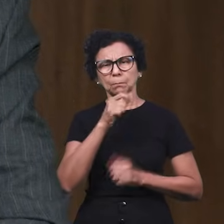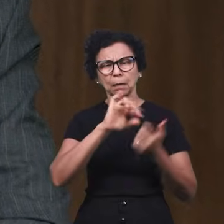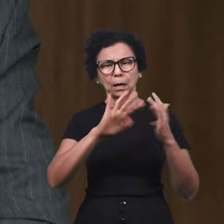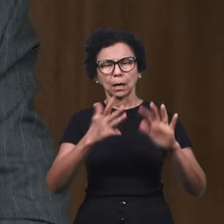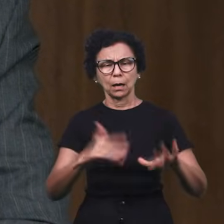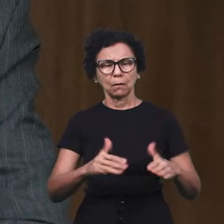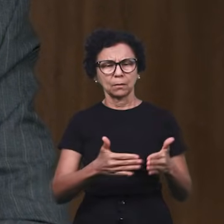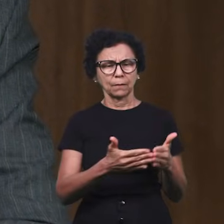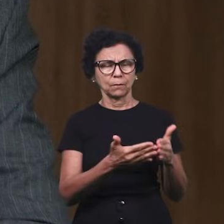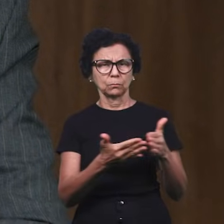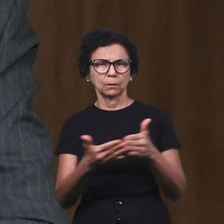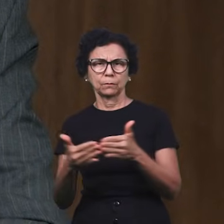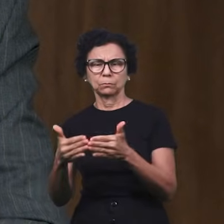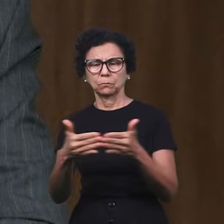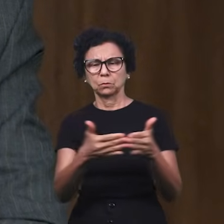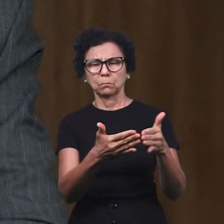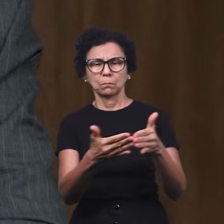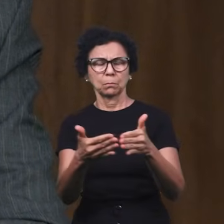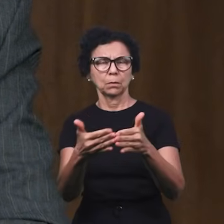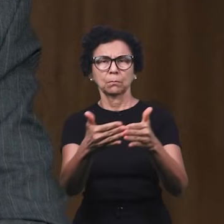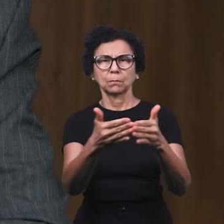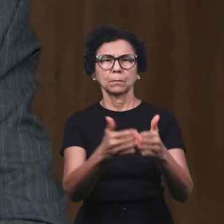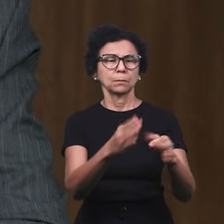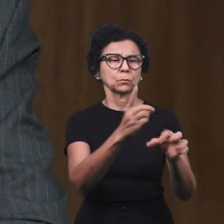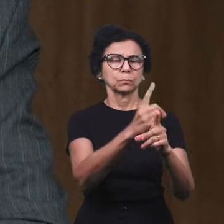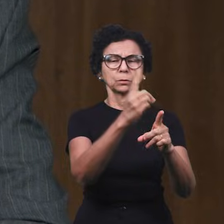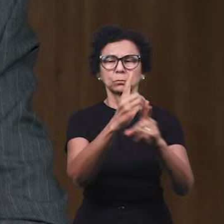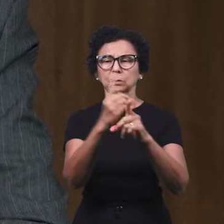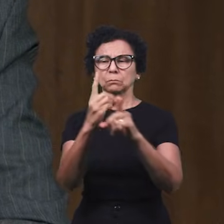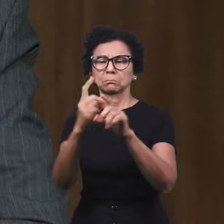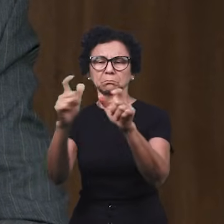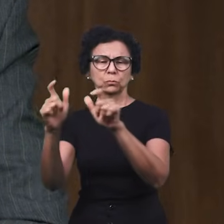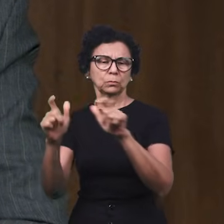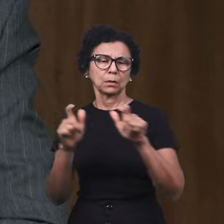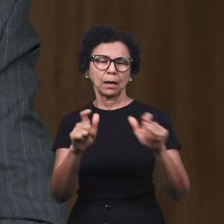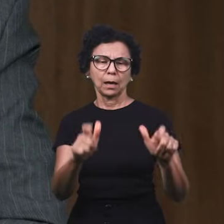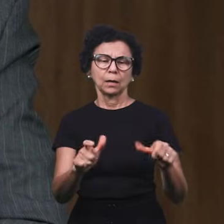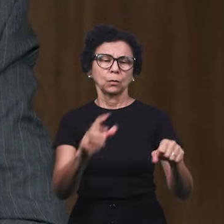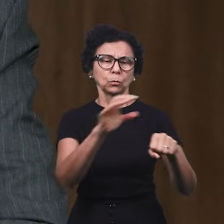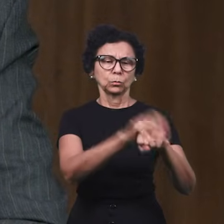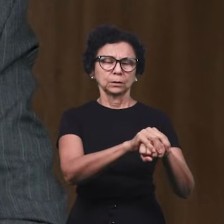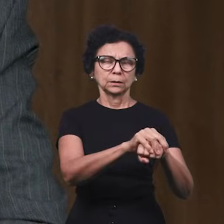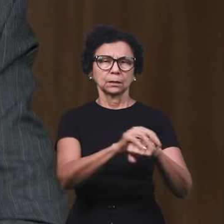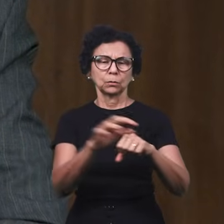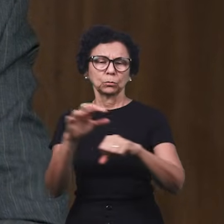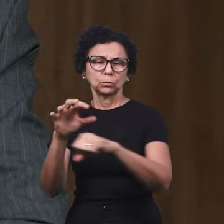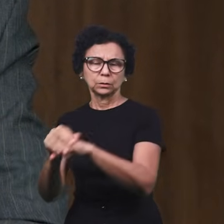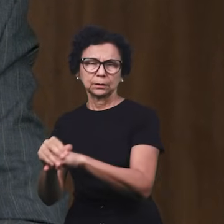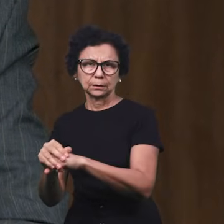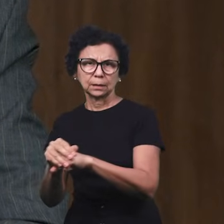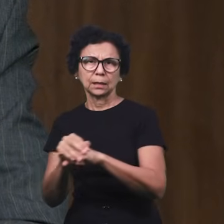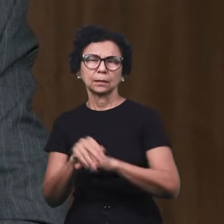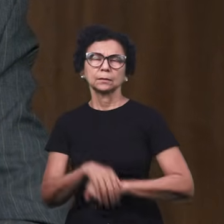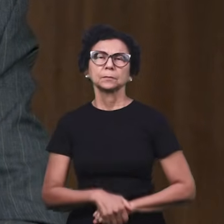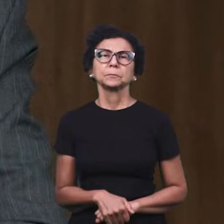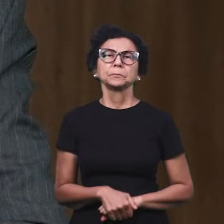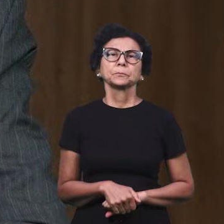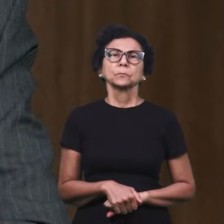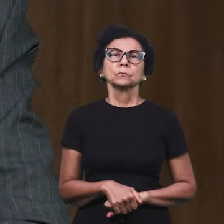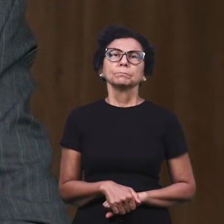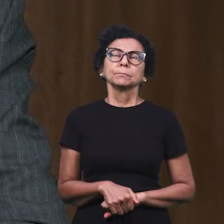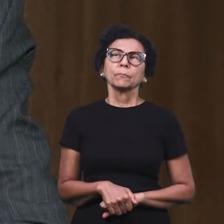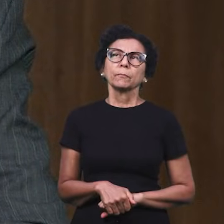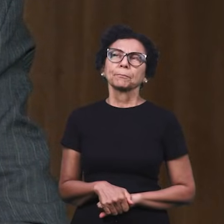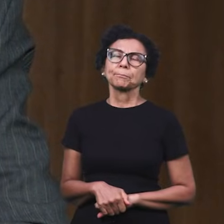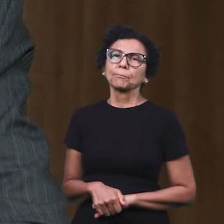essa passagem onde foi gerado os Estados Unidos, ou seja, foi colonizado e,